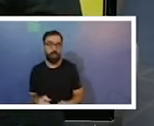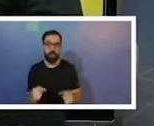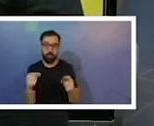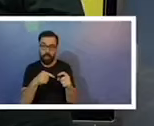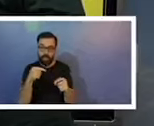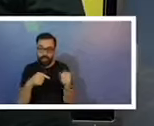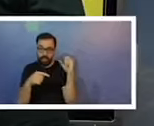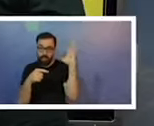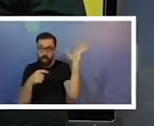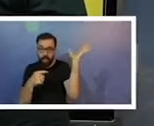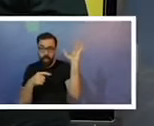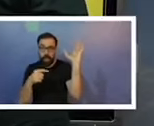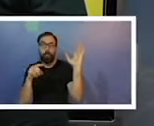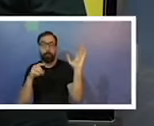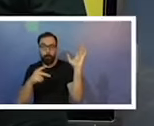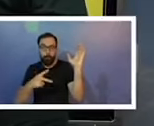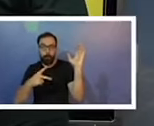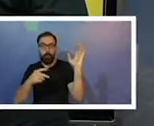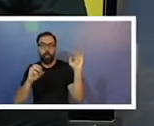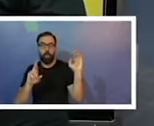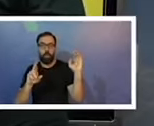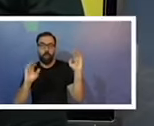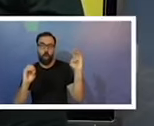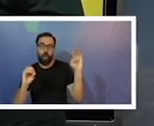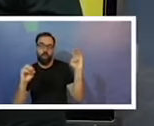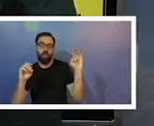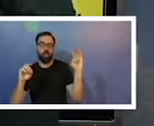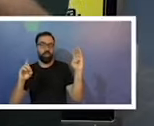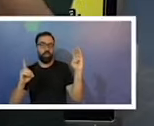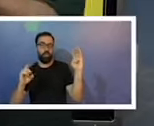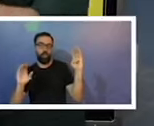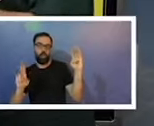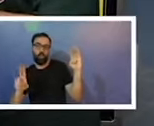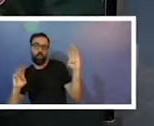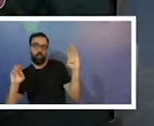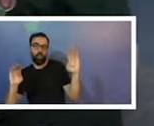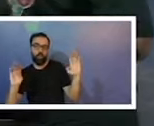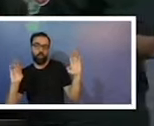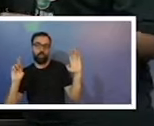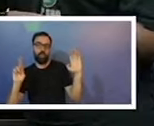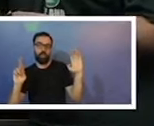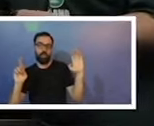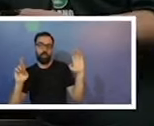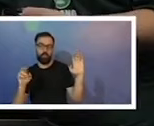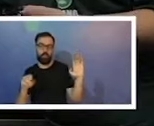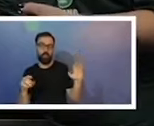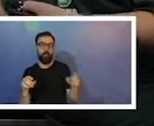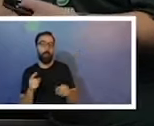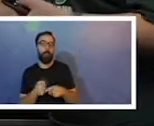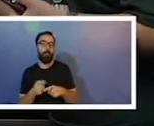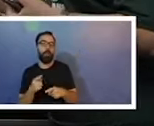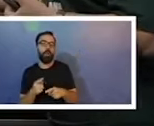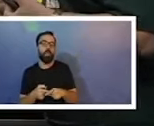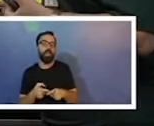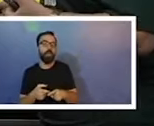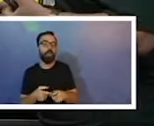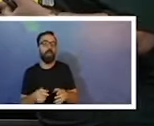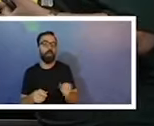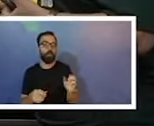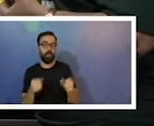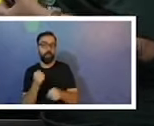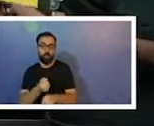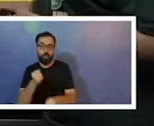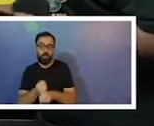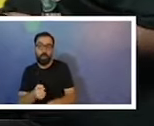ela produz o seu próprio alimento. A partir daí, todos os outros